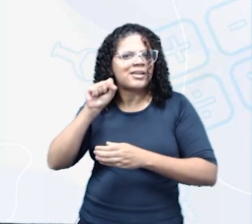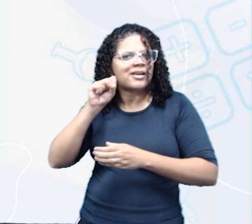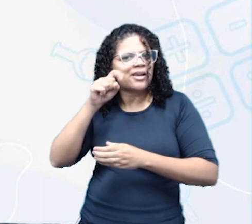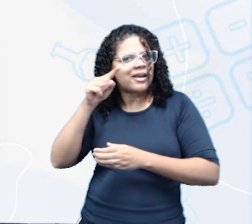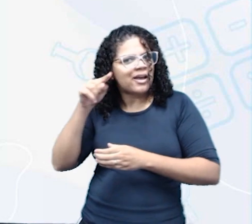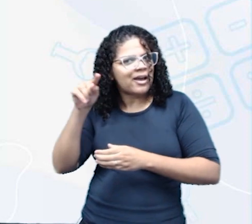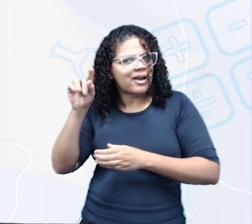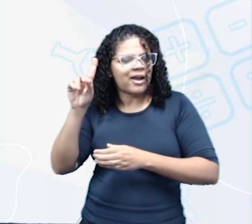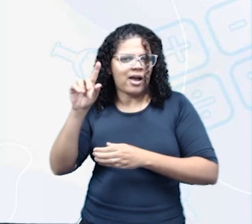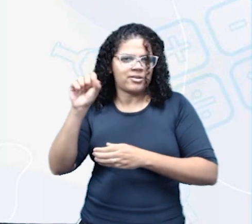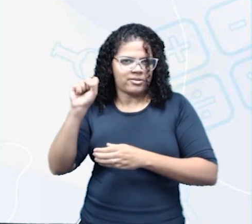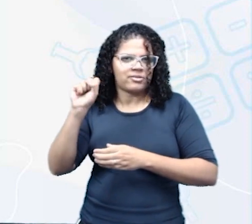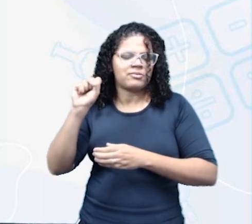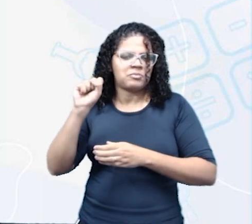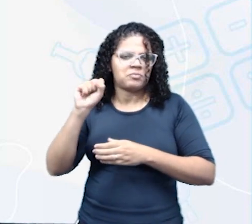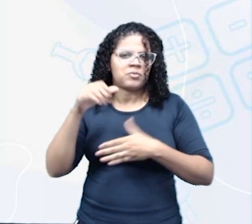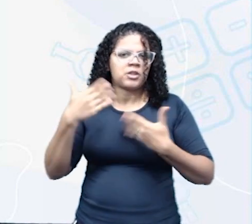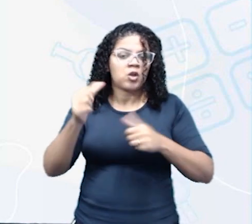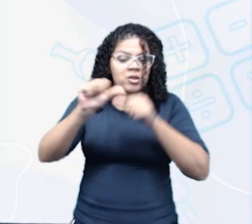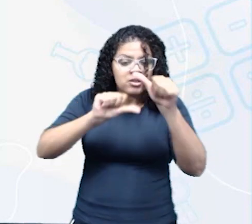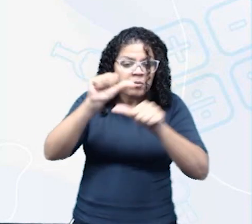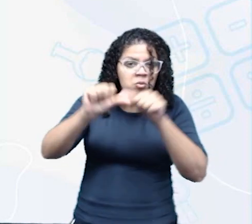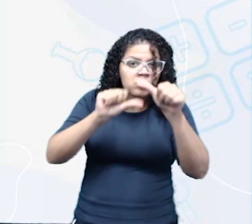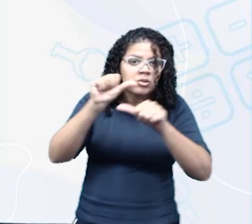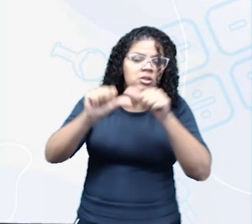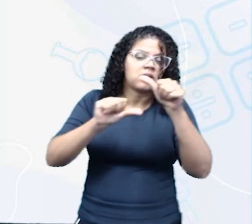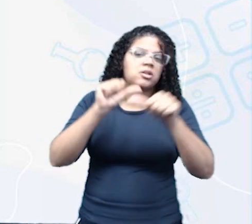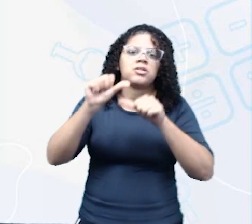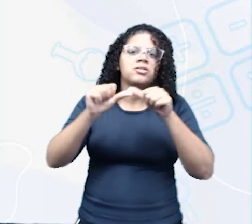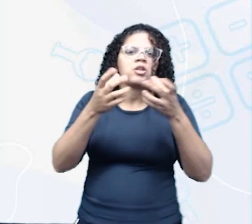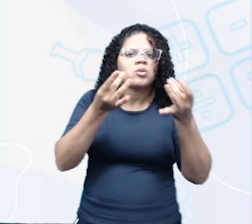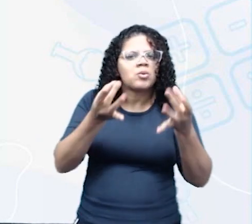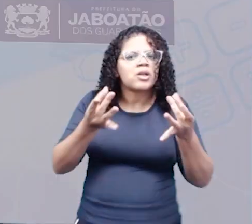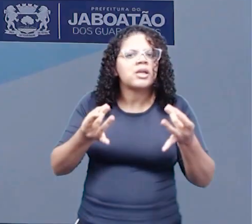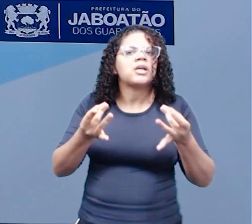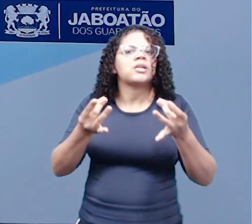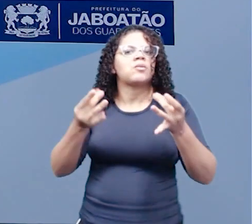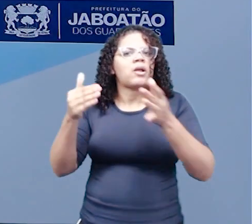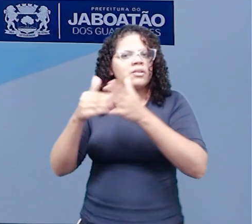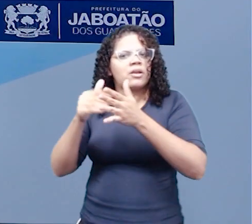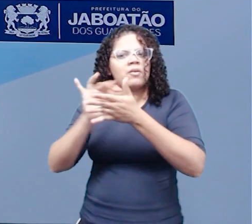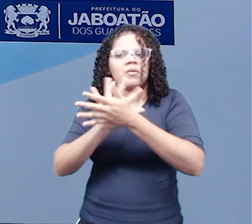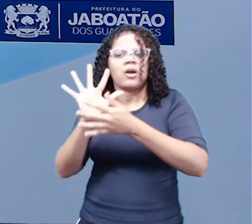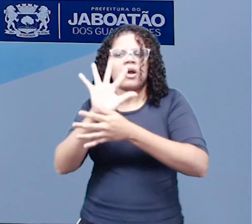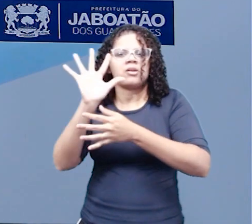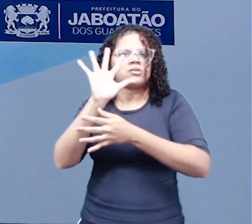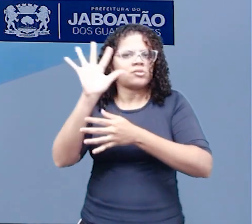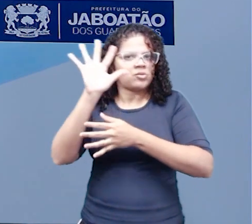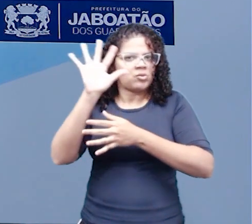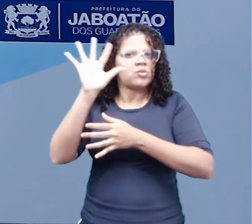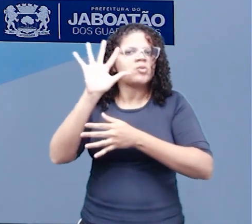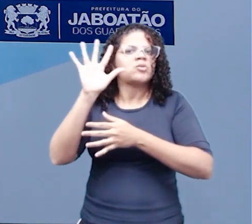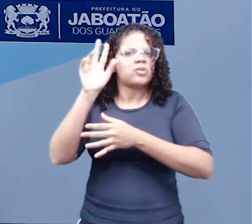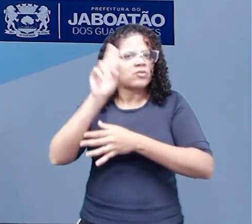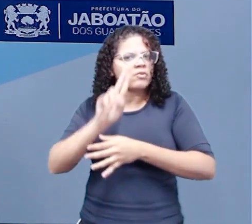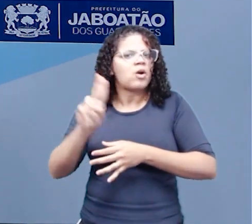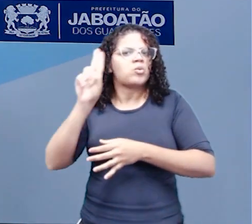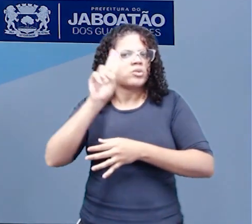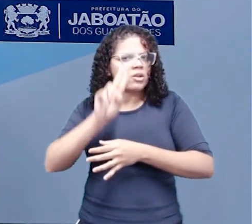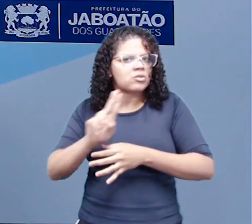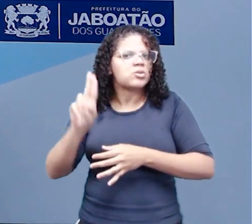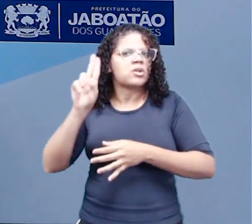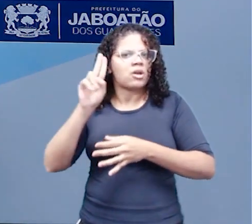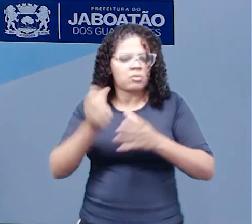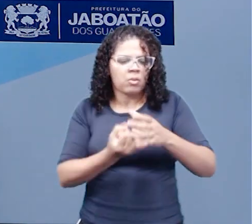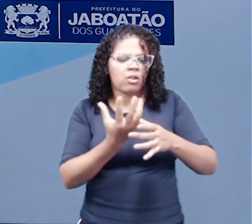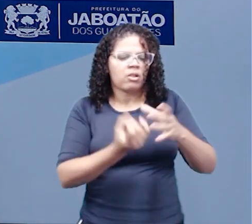Essa mudança de estado físico do líquido para o gasoso é à medida que você vai usando o gás. Então você vê que o